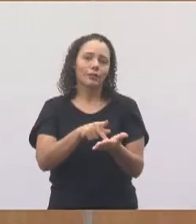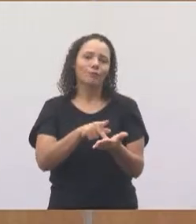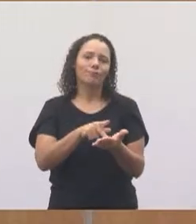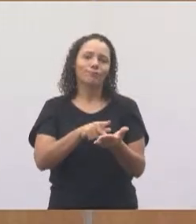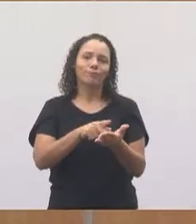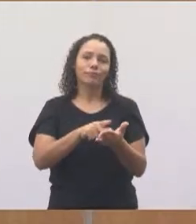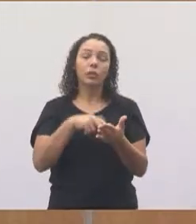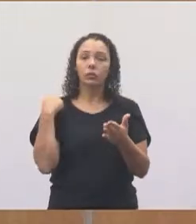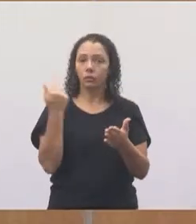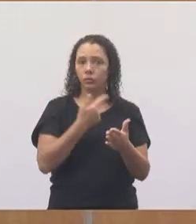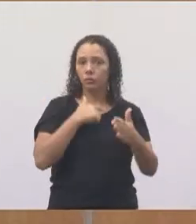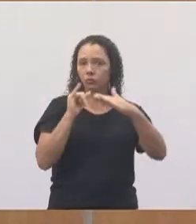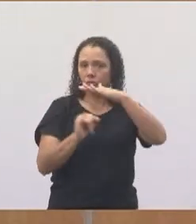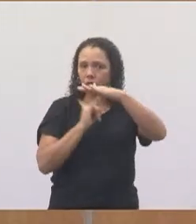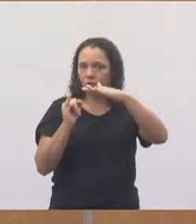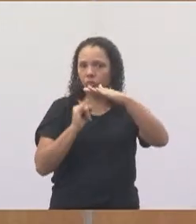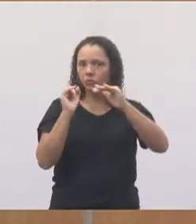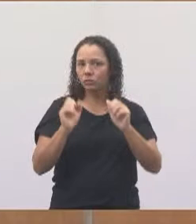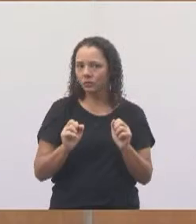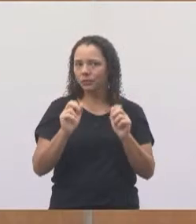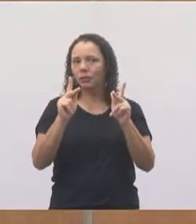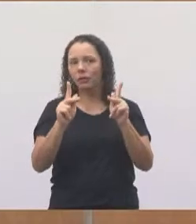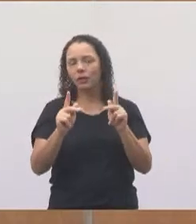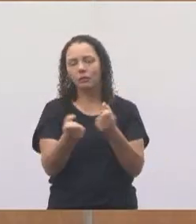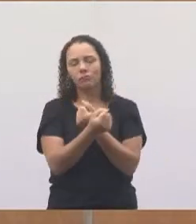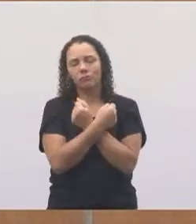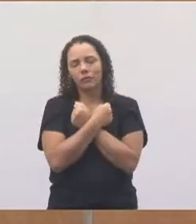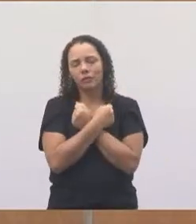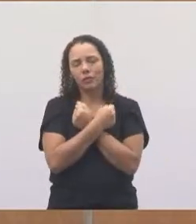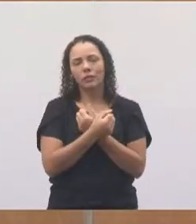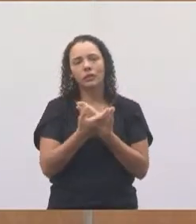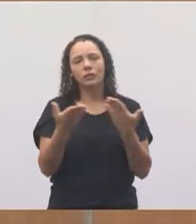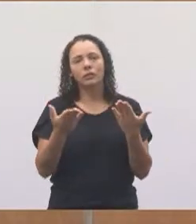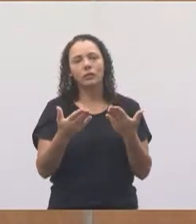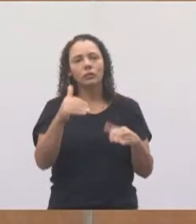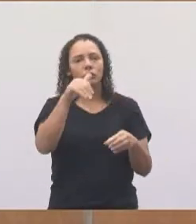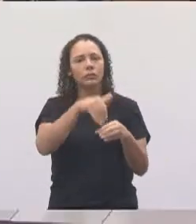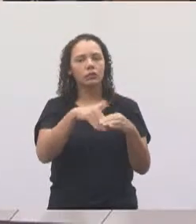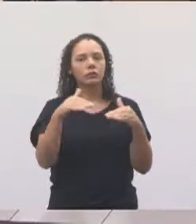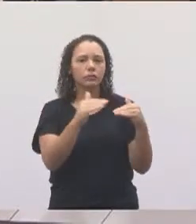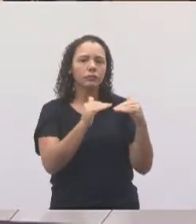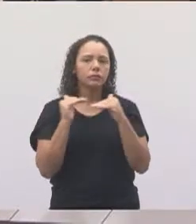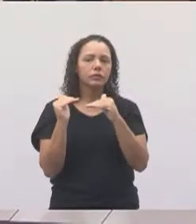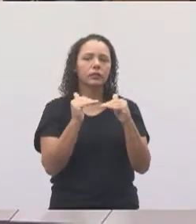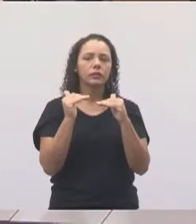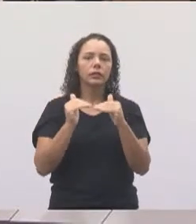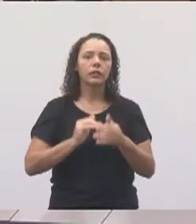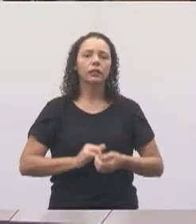muito equilibrado. Forte abraço a todos, meu voto vai ser favorável.